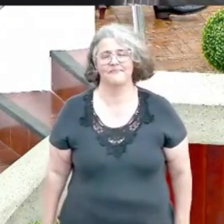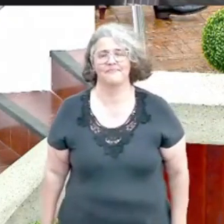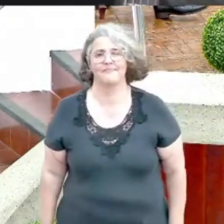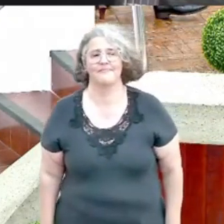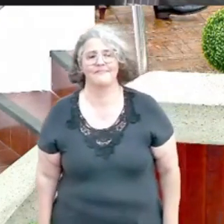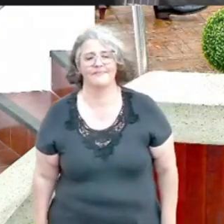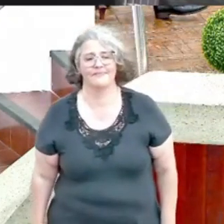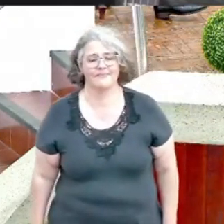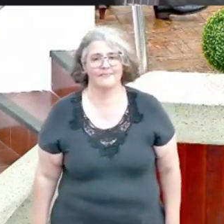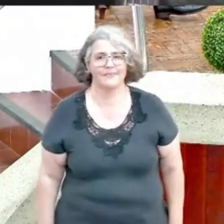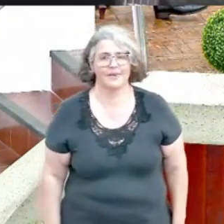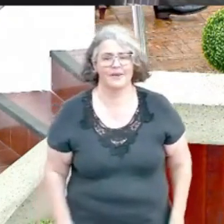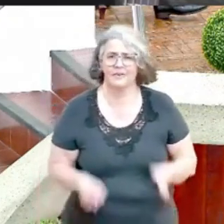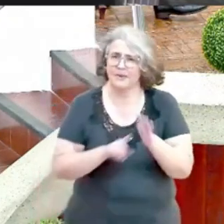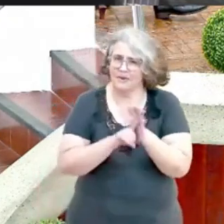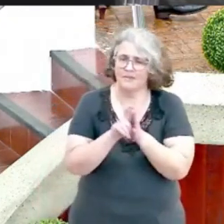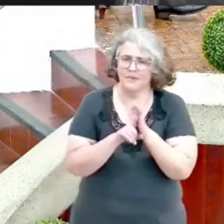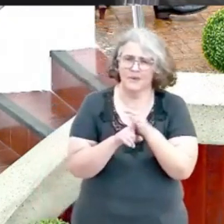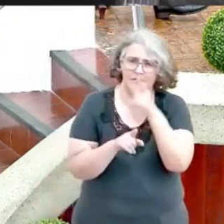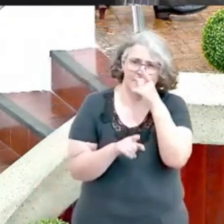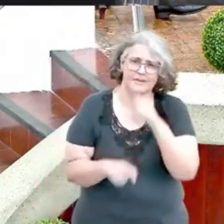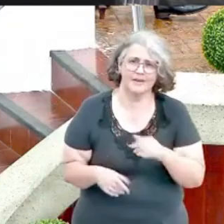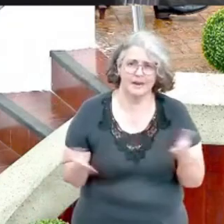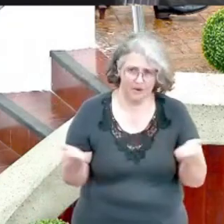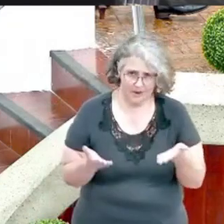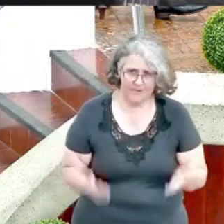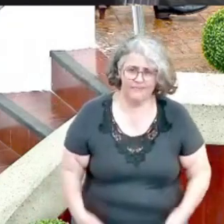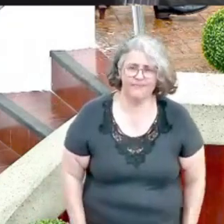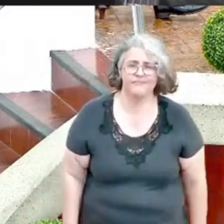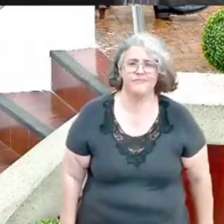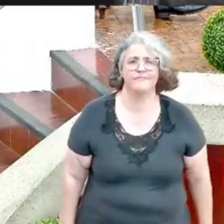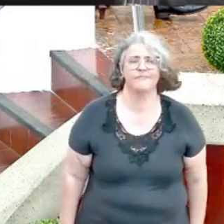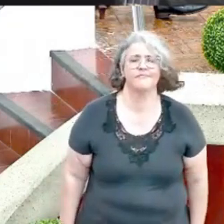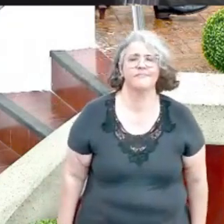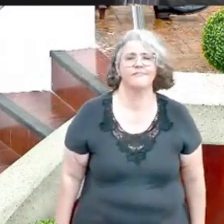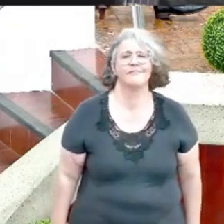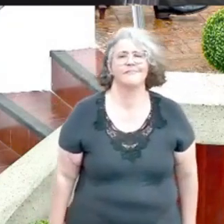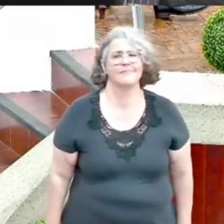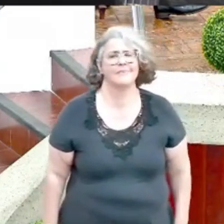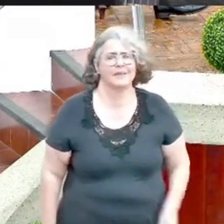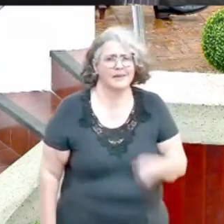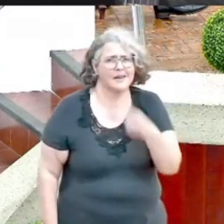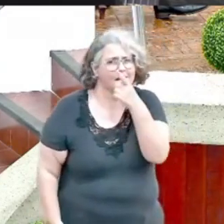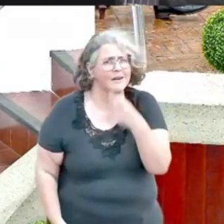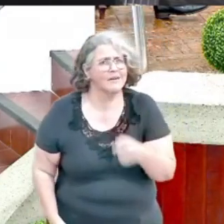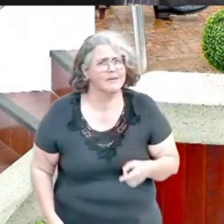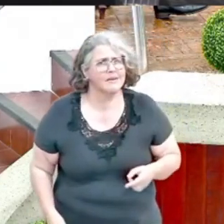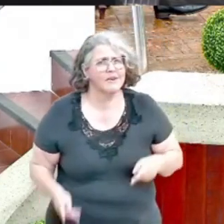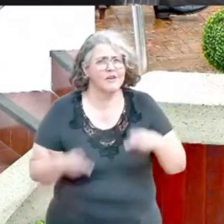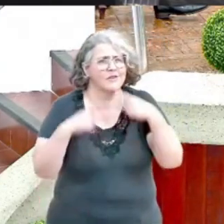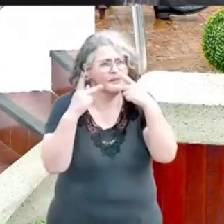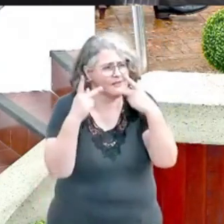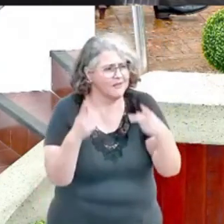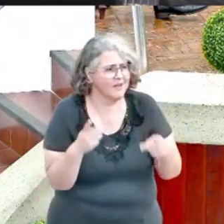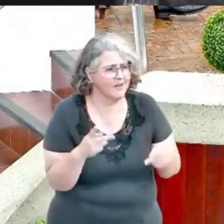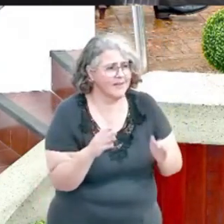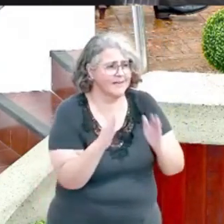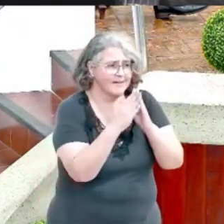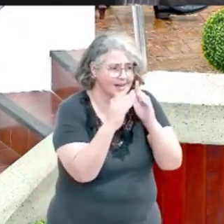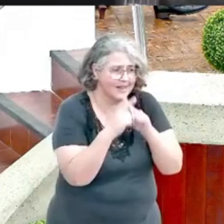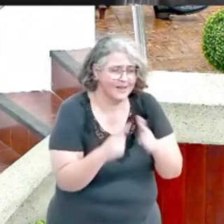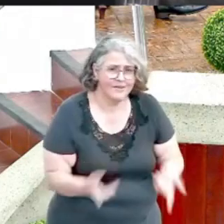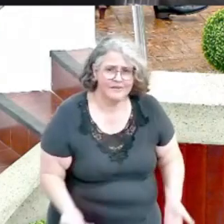Eu gostaria de perguntar a você neste momento: é assim que você fala da igreja por aí?